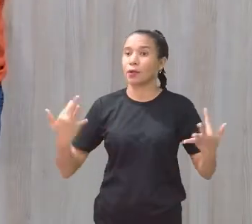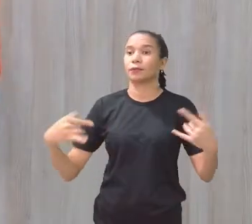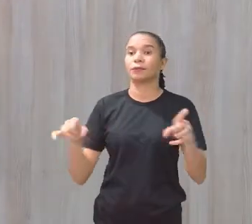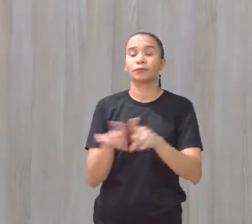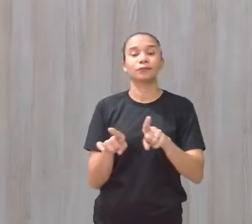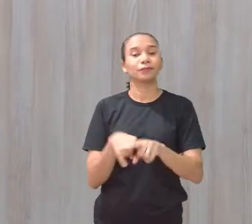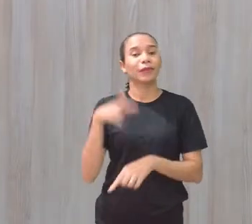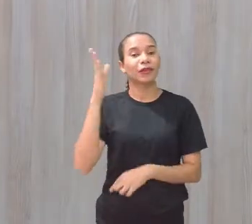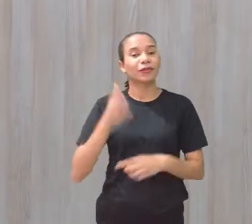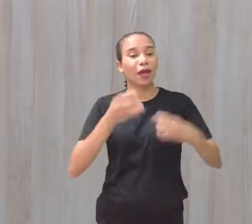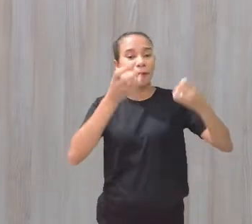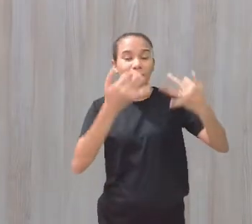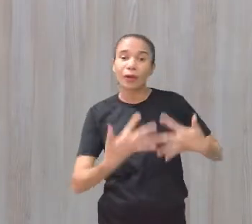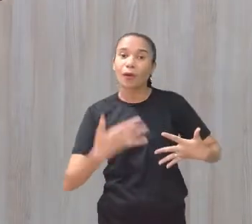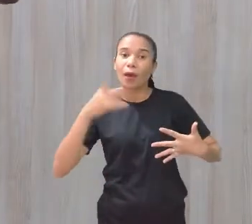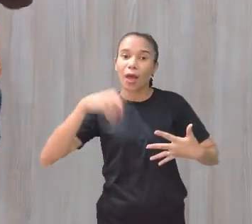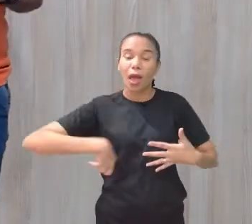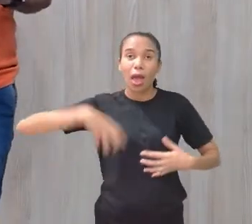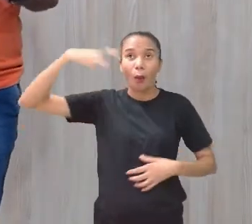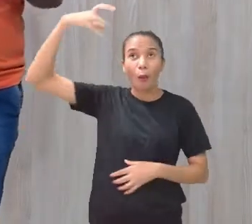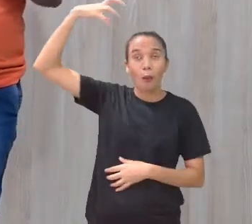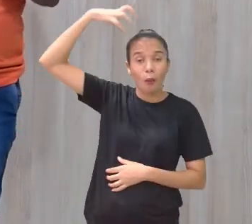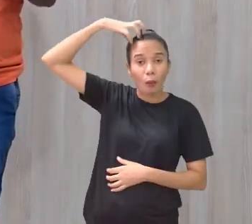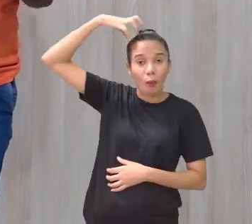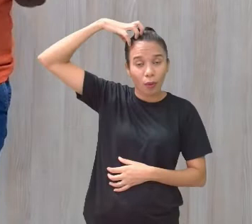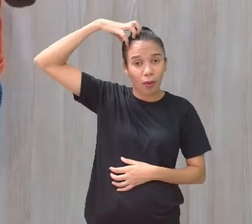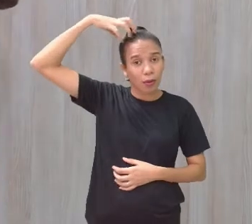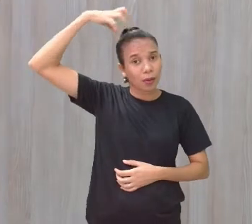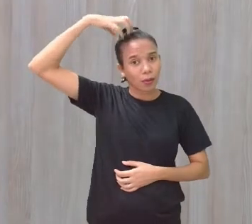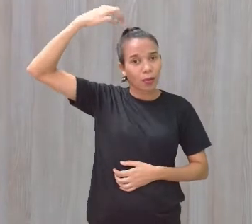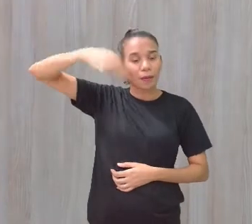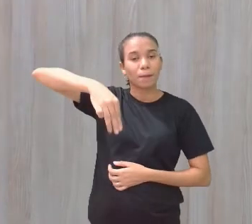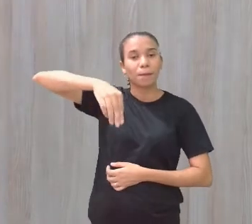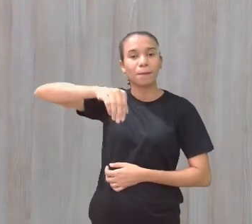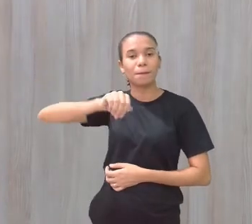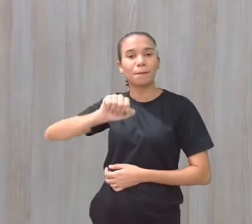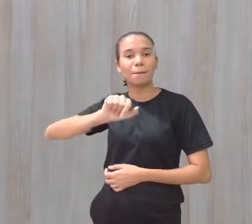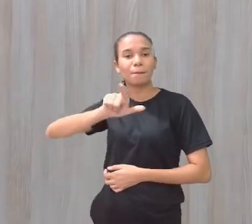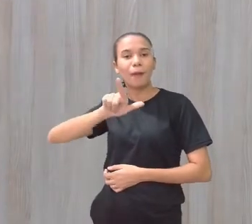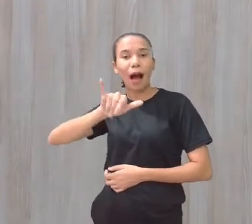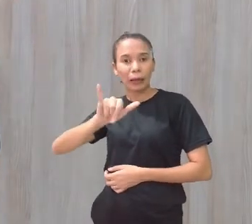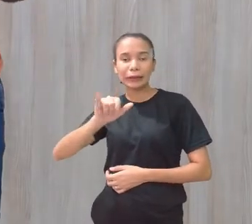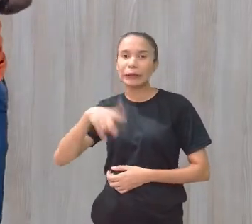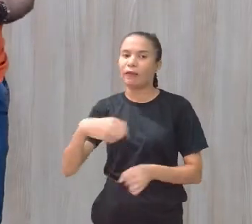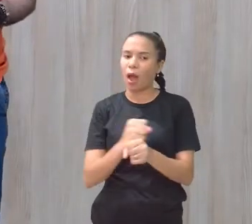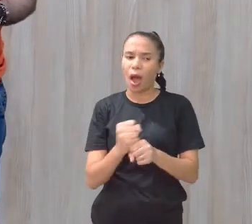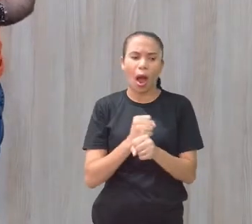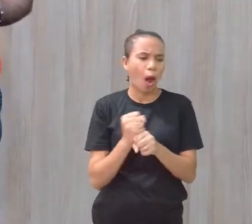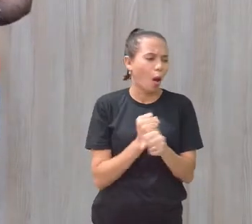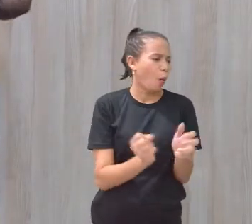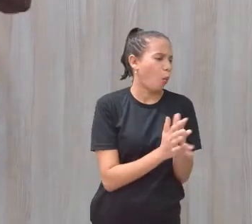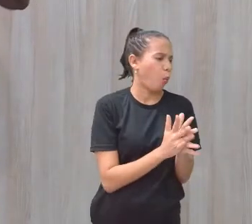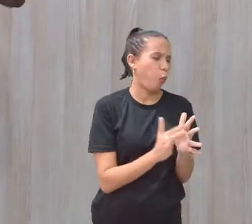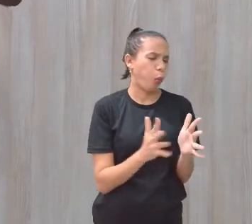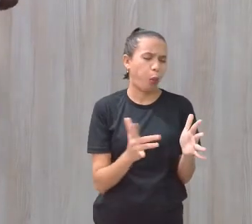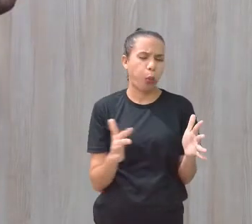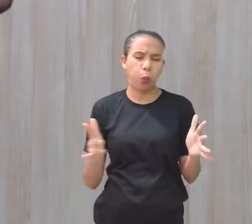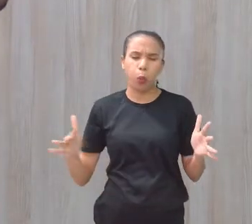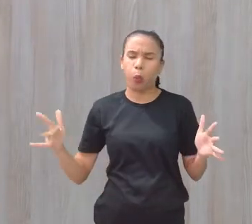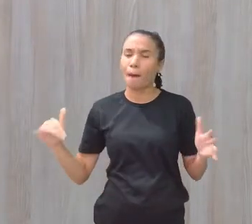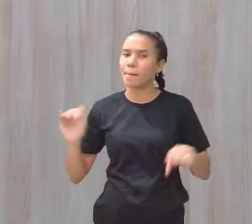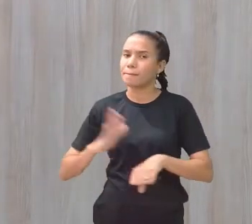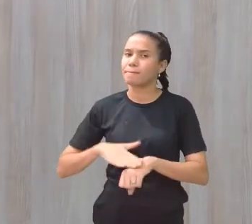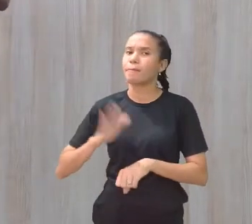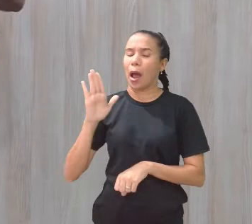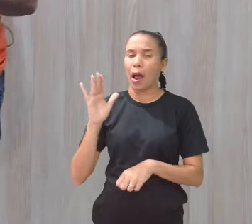a gente já disse, né, é um reino, o Império de Mali, né, que foi o mais duradouro, né, que existiu ali no continente